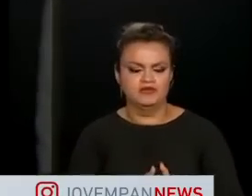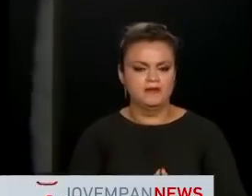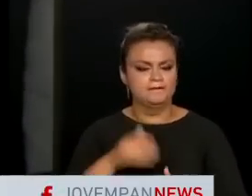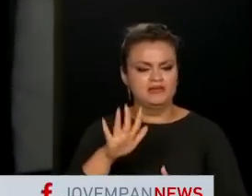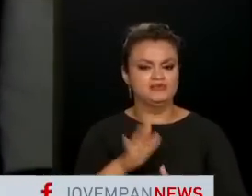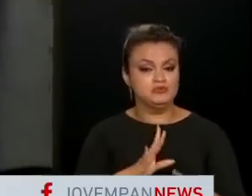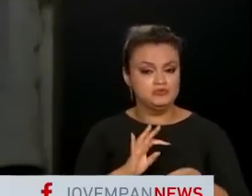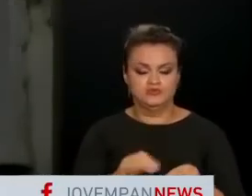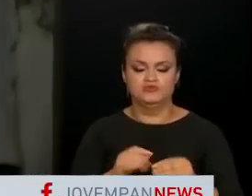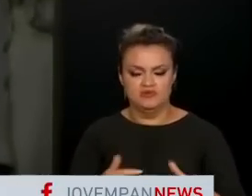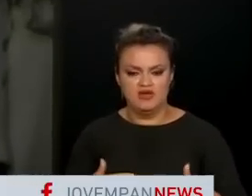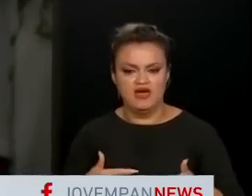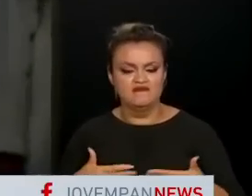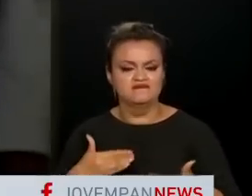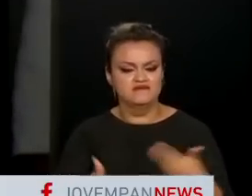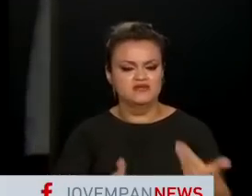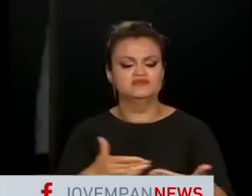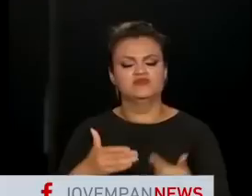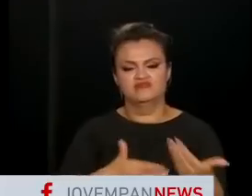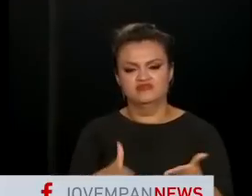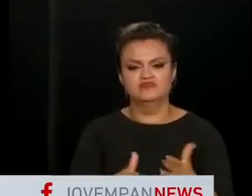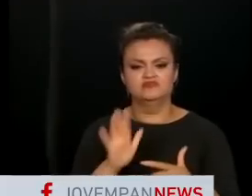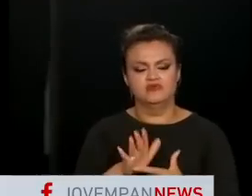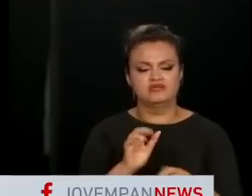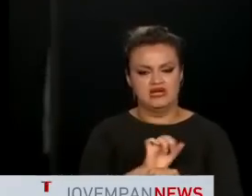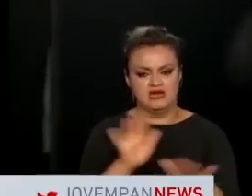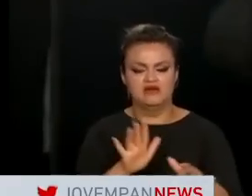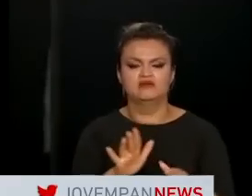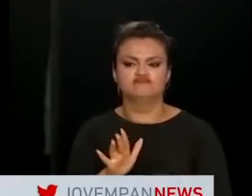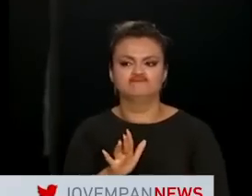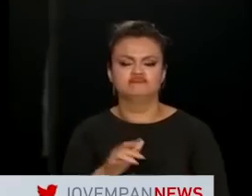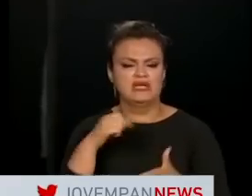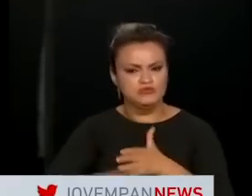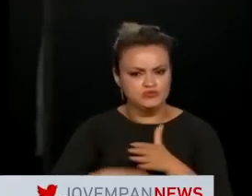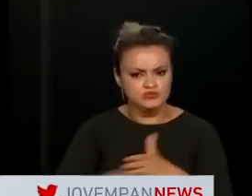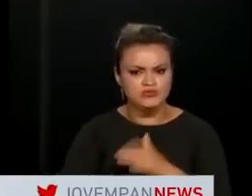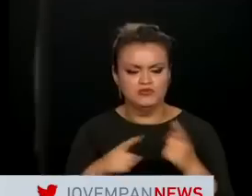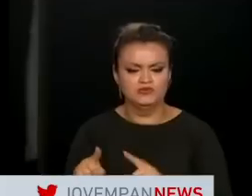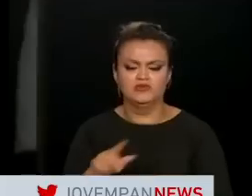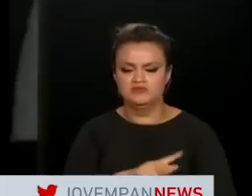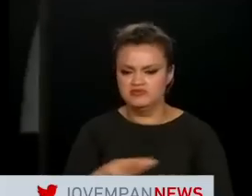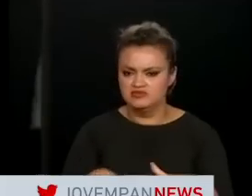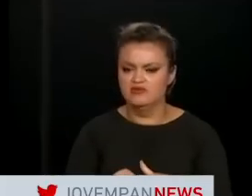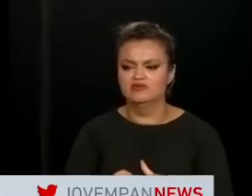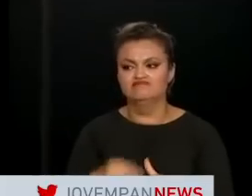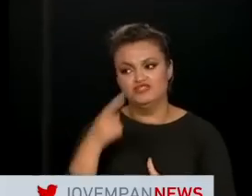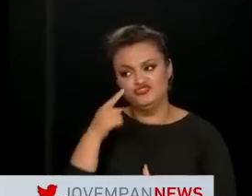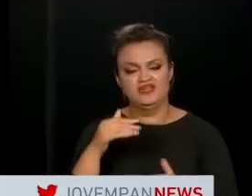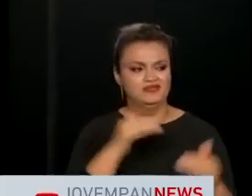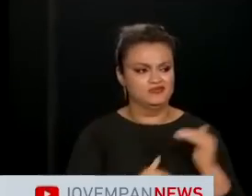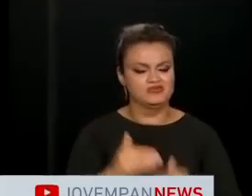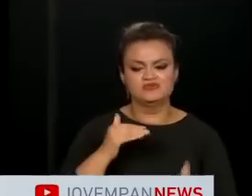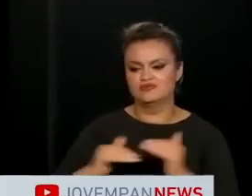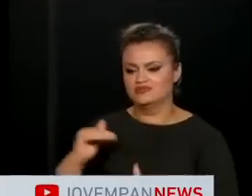obstante todos os avanços empreendidos no campo da transparência, da integridade e da luta anticorrupção, vários retrocessos foram